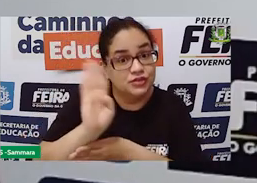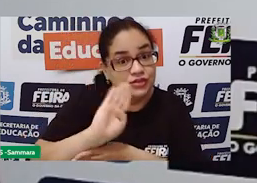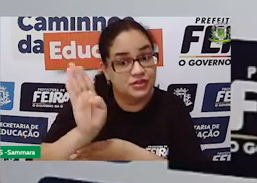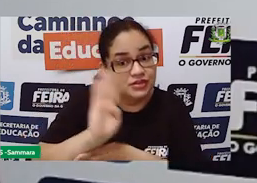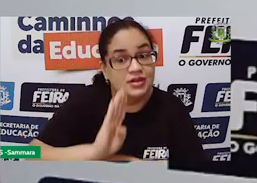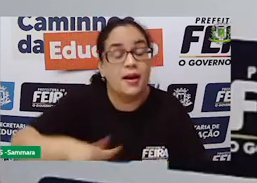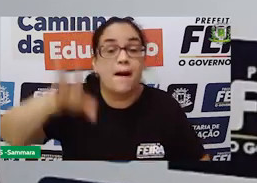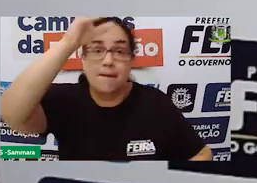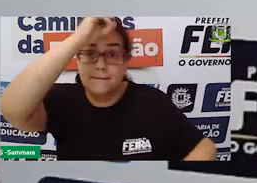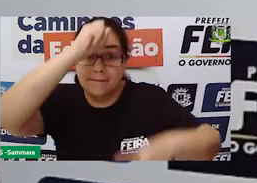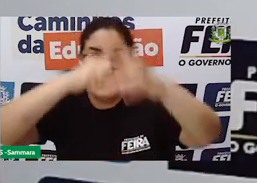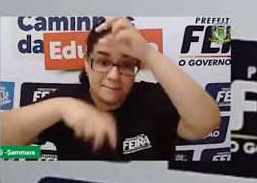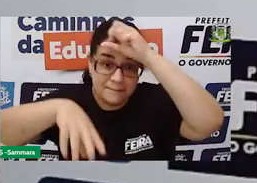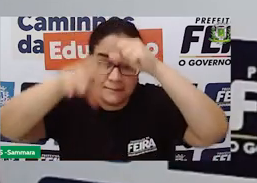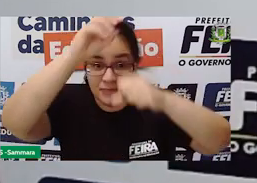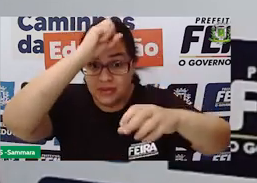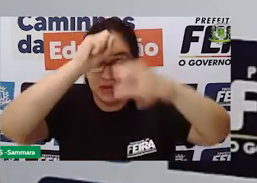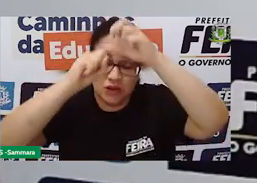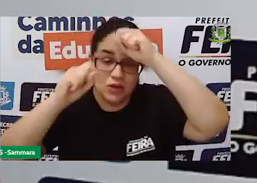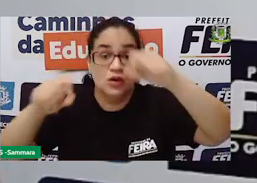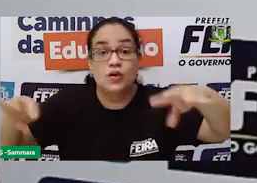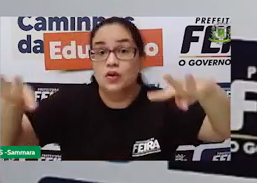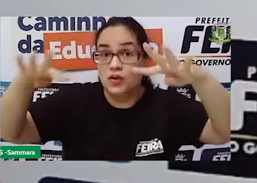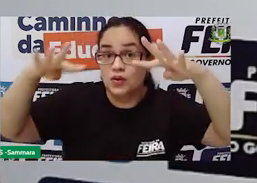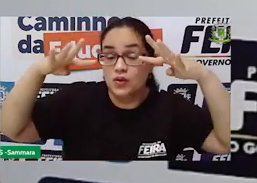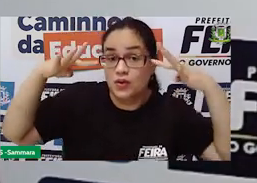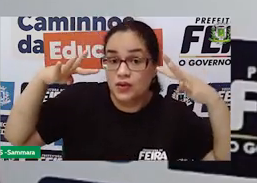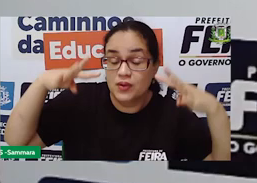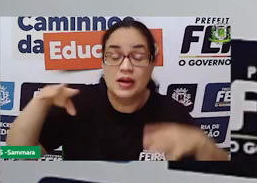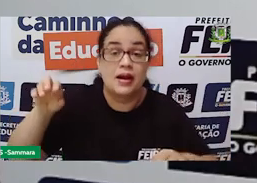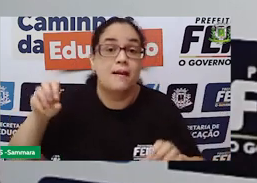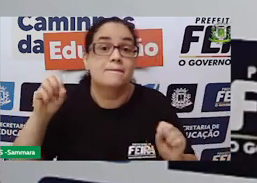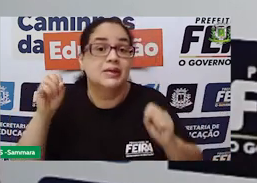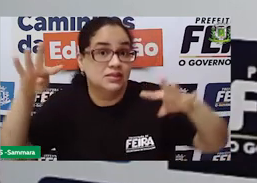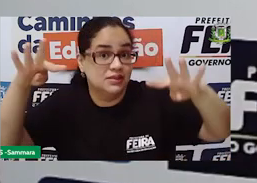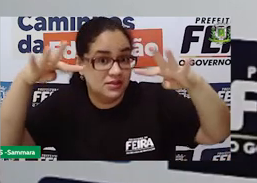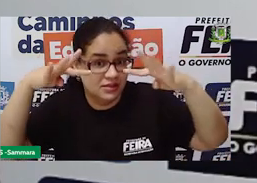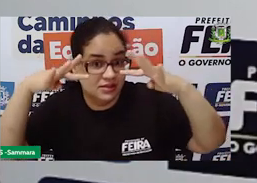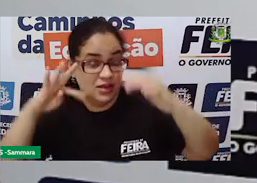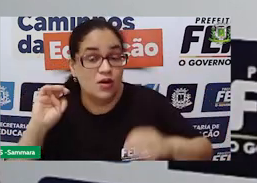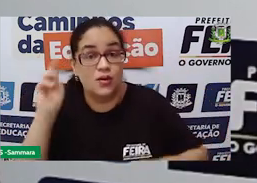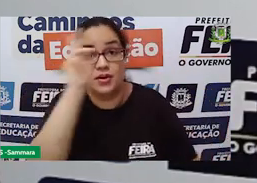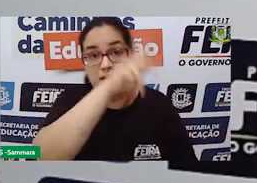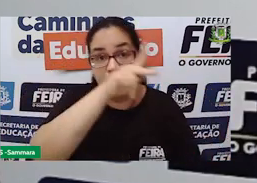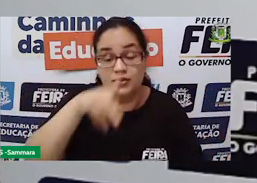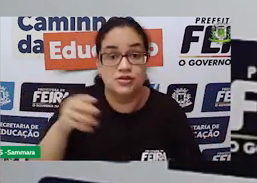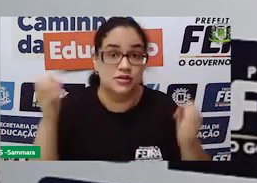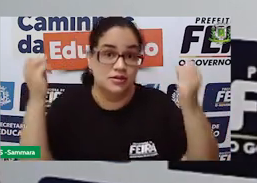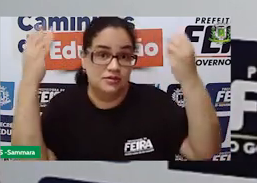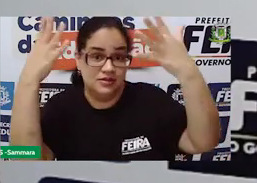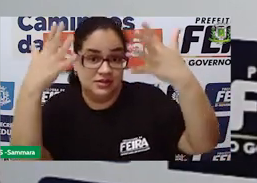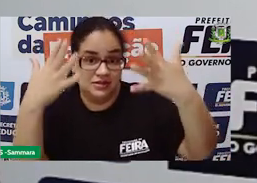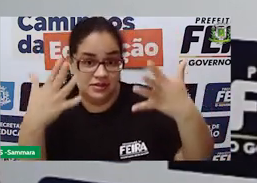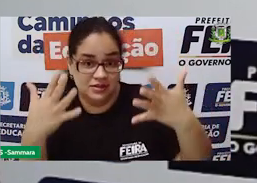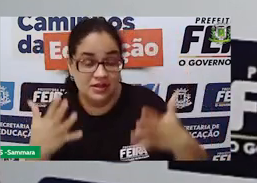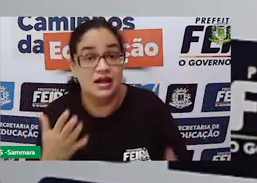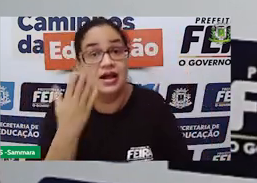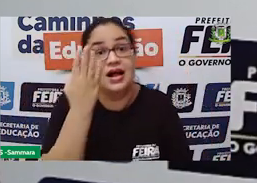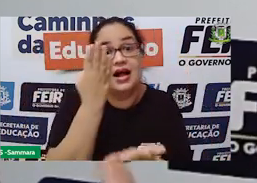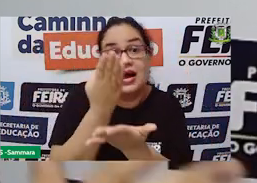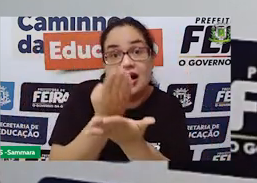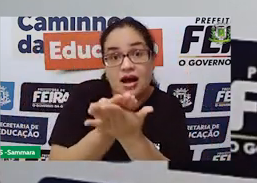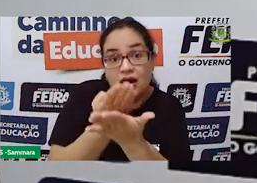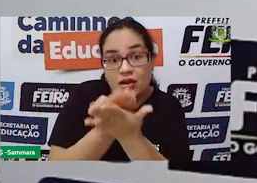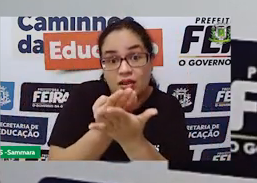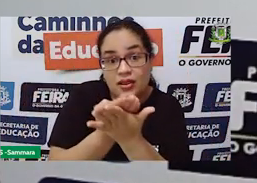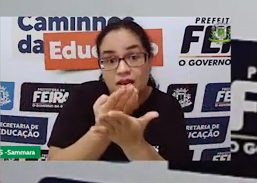né? Aprender, colocar aí os nossos olhos, os nossos ouvidos atentos ao que a prova vai explicar, para que essa aula seja